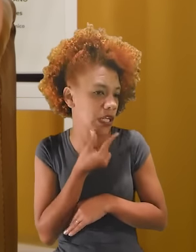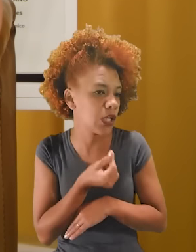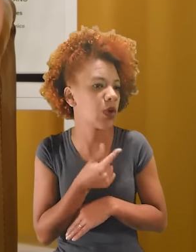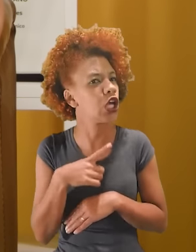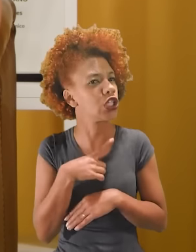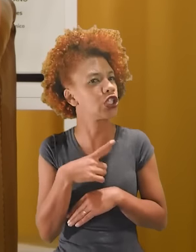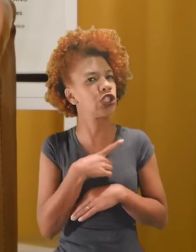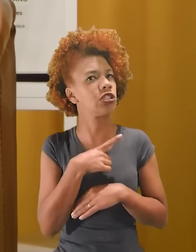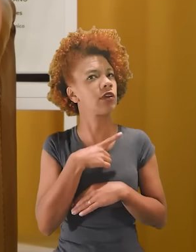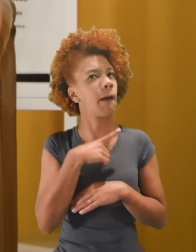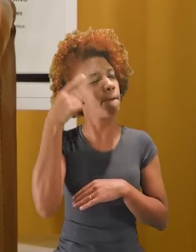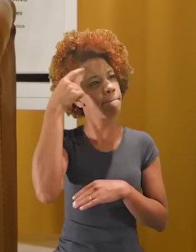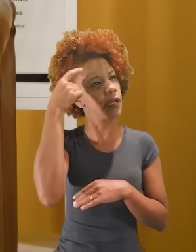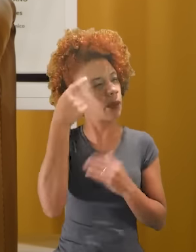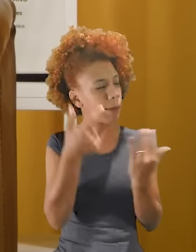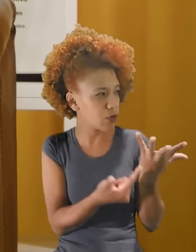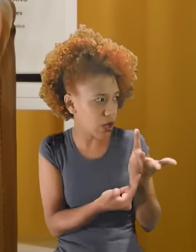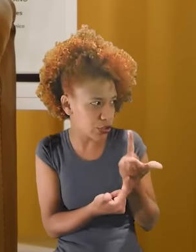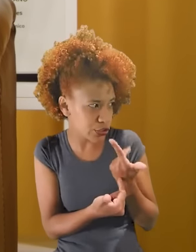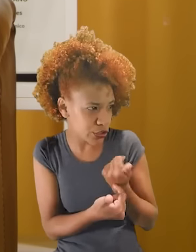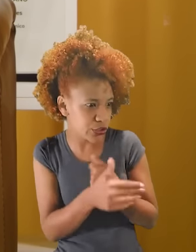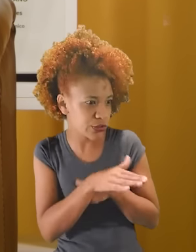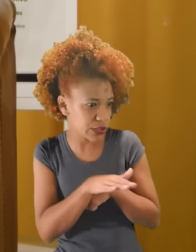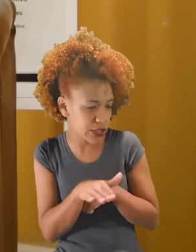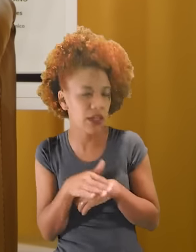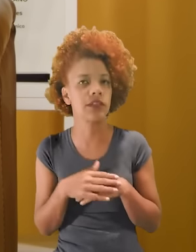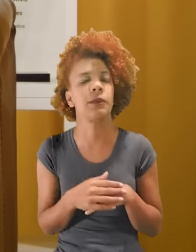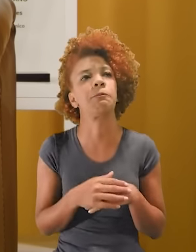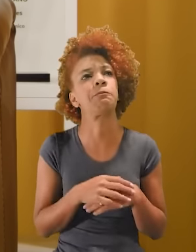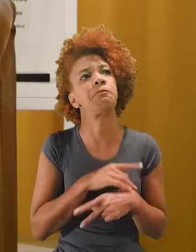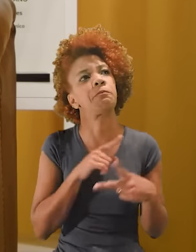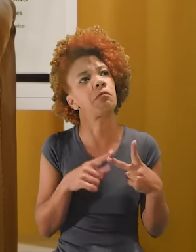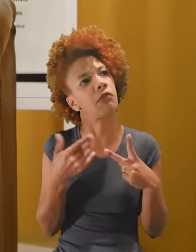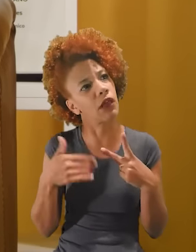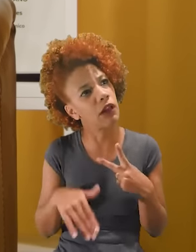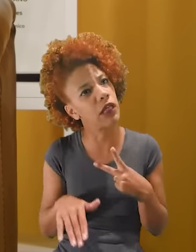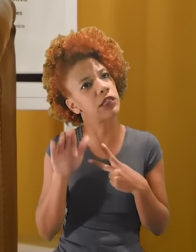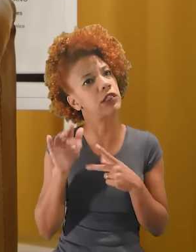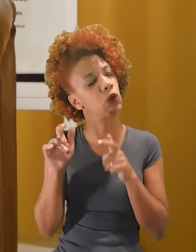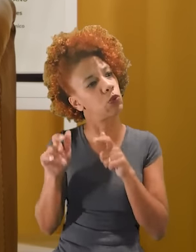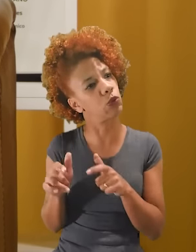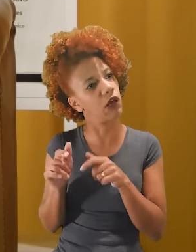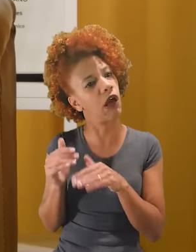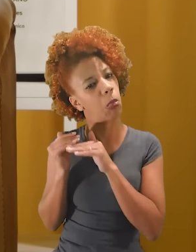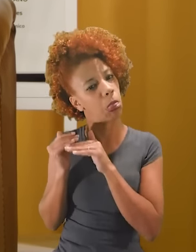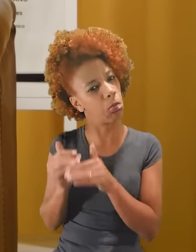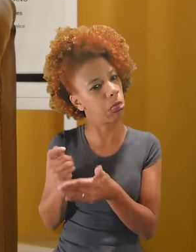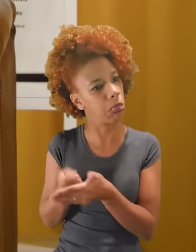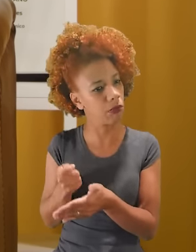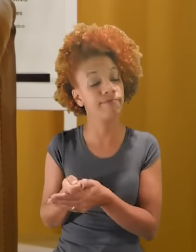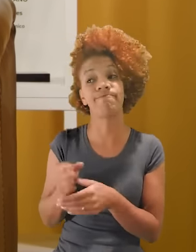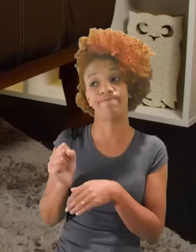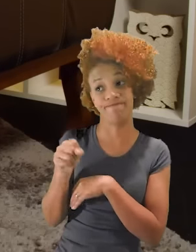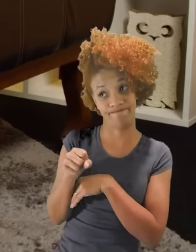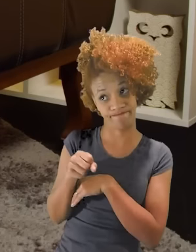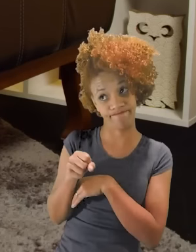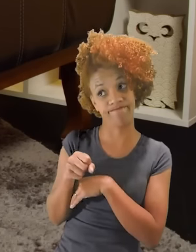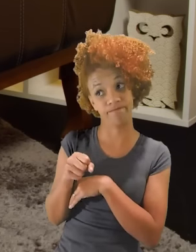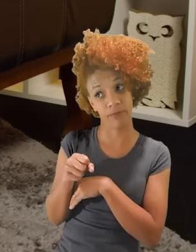muita visão artística, quando ele era criança. Sim. Ele cresceu num lugar meio conservador, pelo que você está me falando.